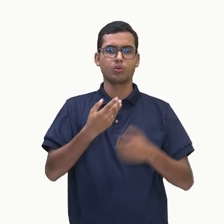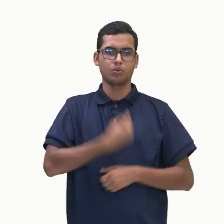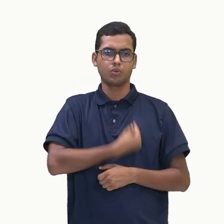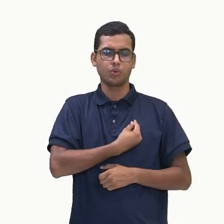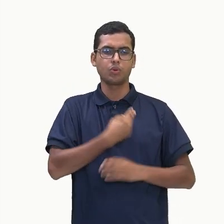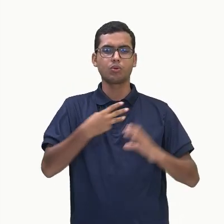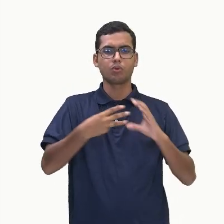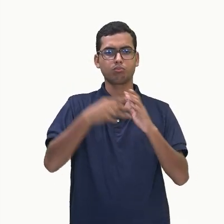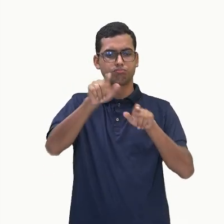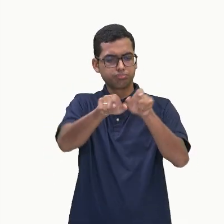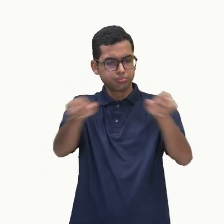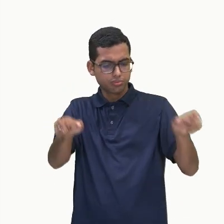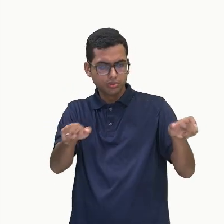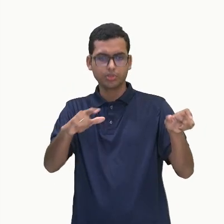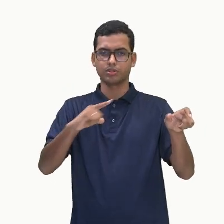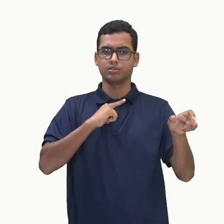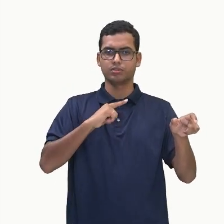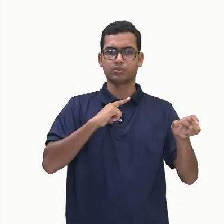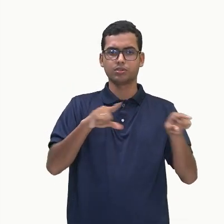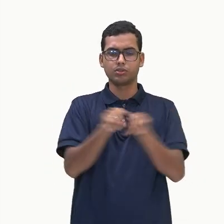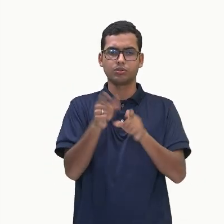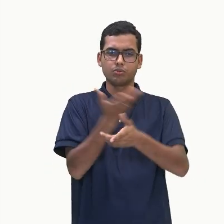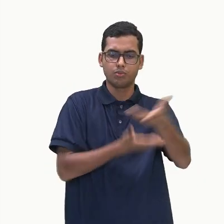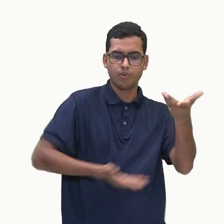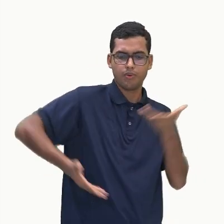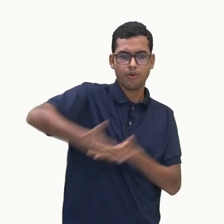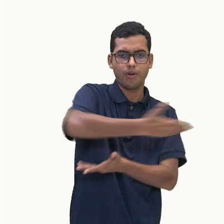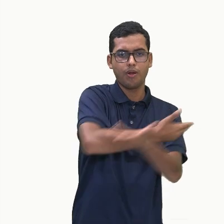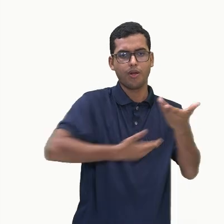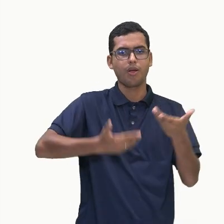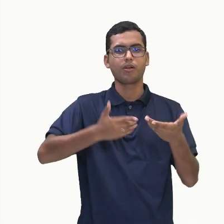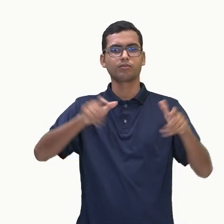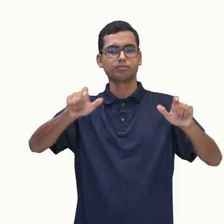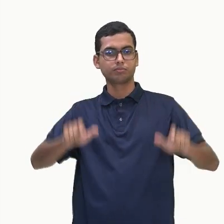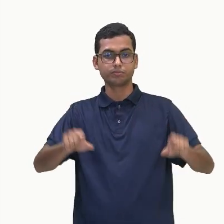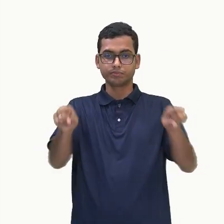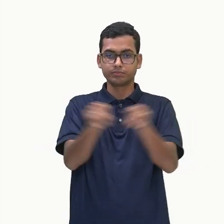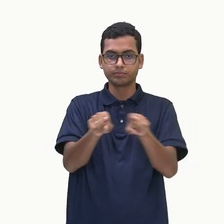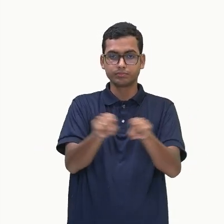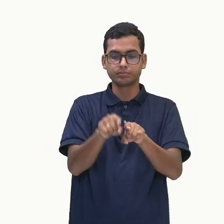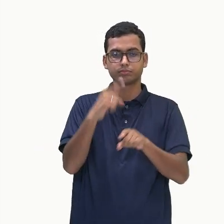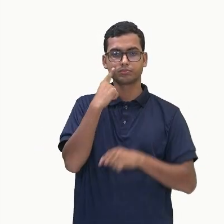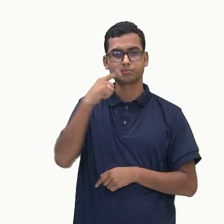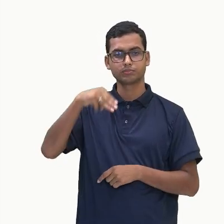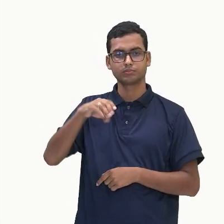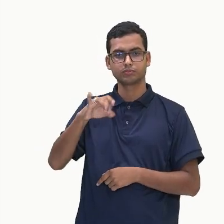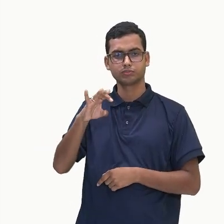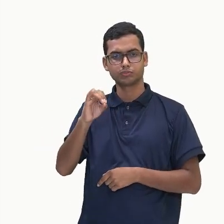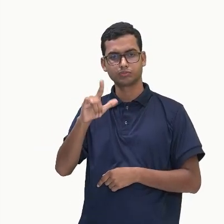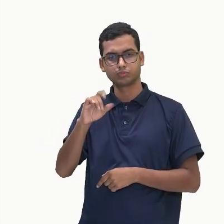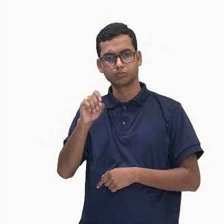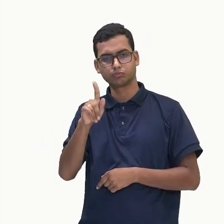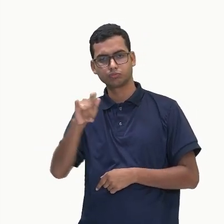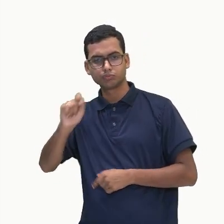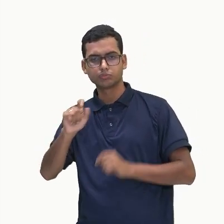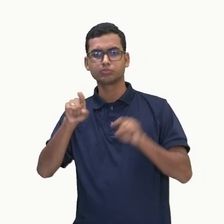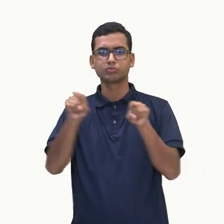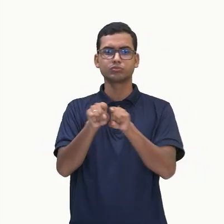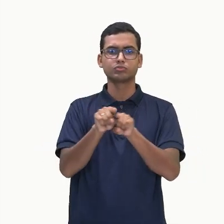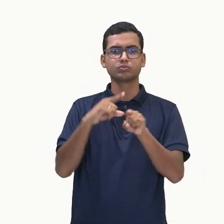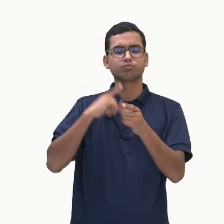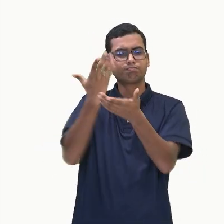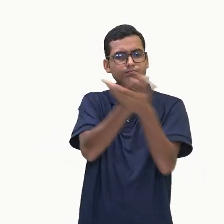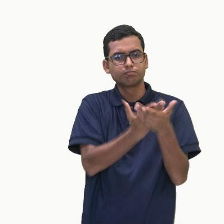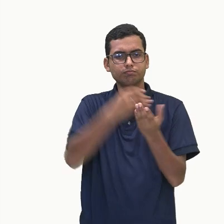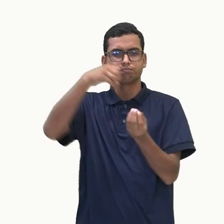seres vivos e sua interação com o ambiente em que vivem. Também nós temos a micologia, que tem como fonte o